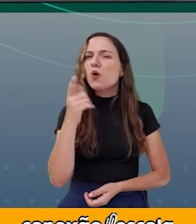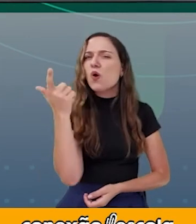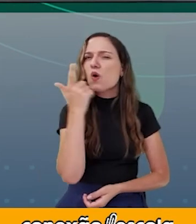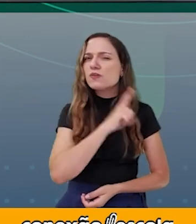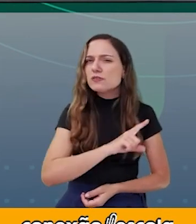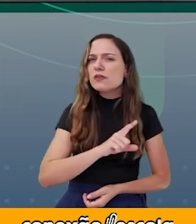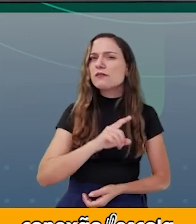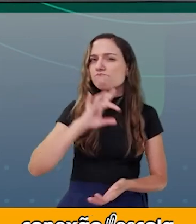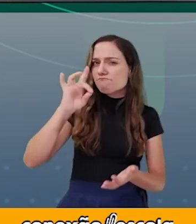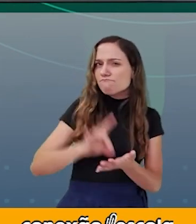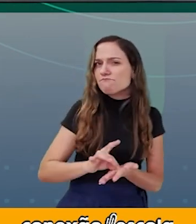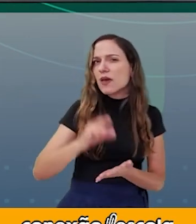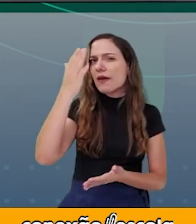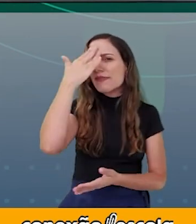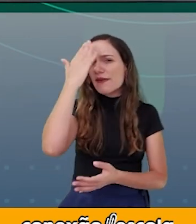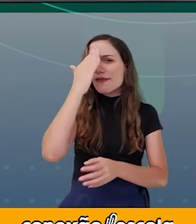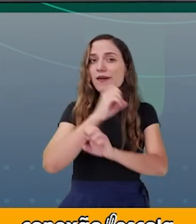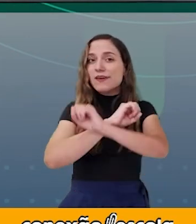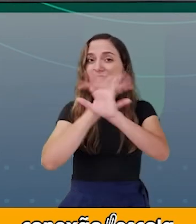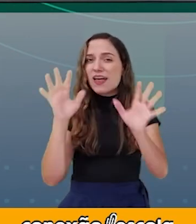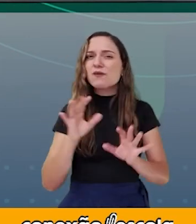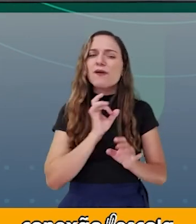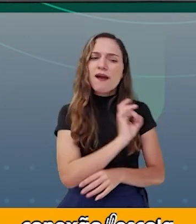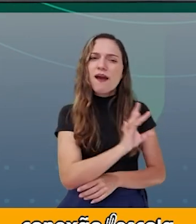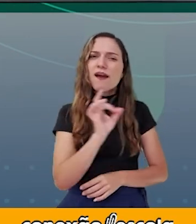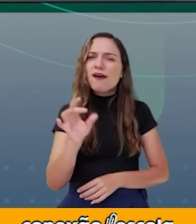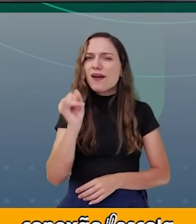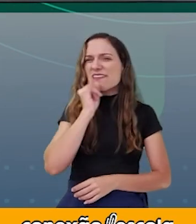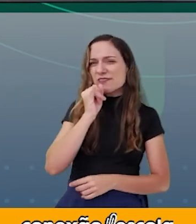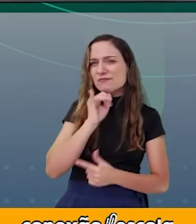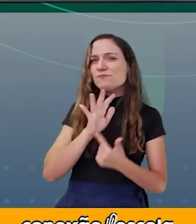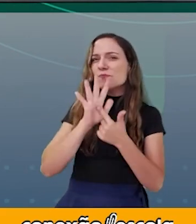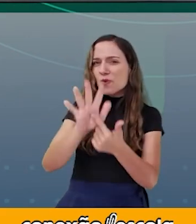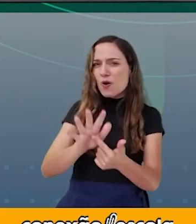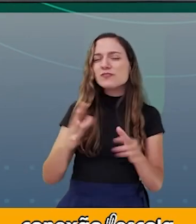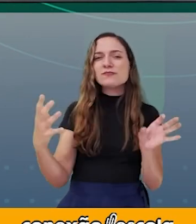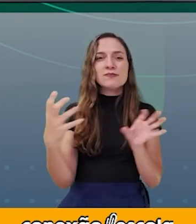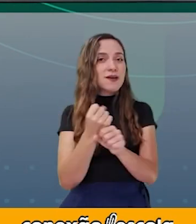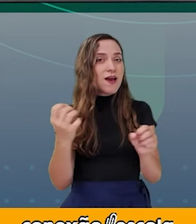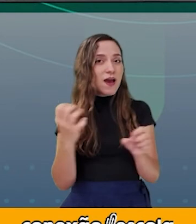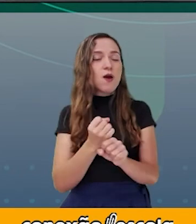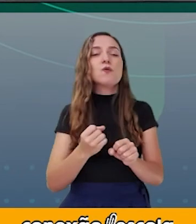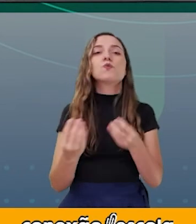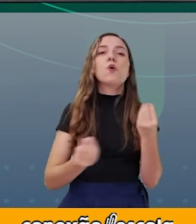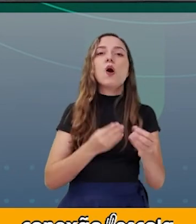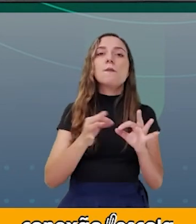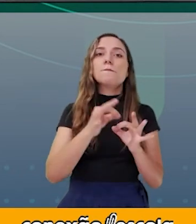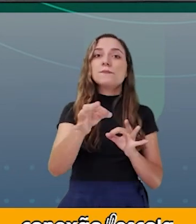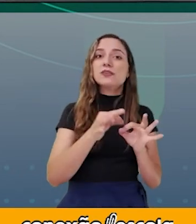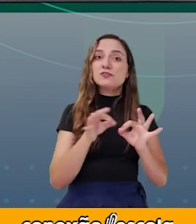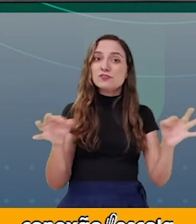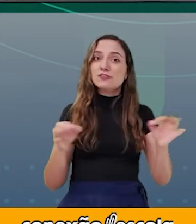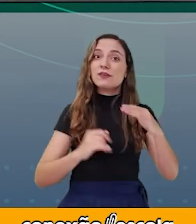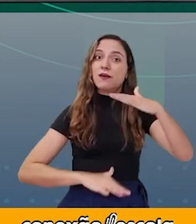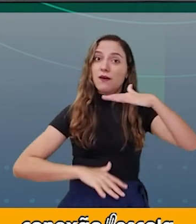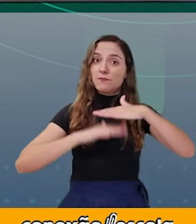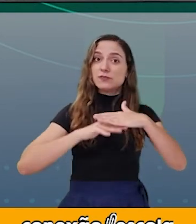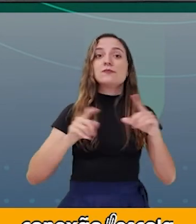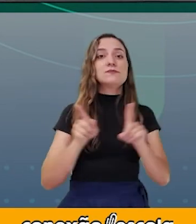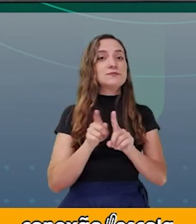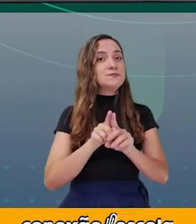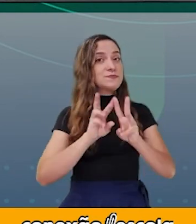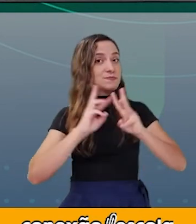conseguiu compreender todos os nossos cálculos matemáticos relacionados às medidas de capacidade